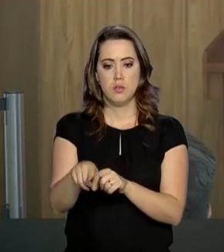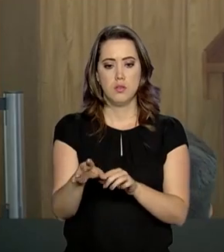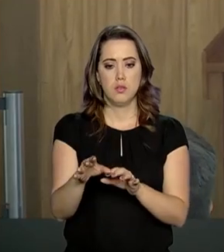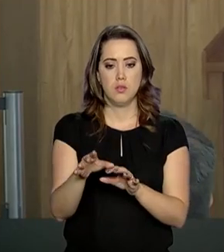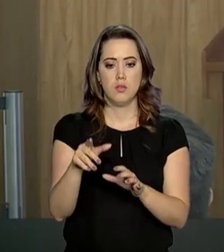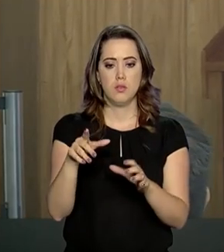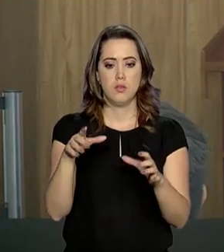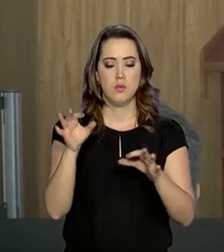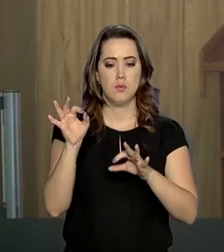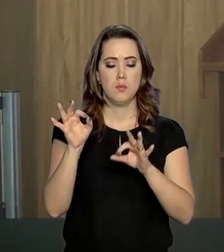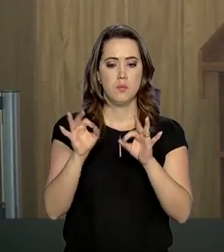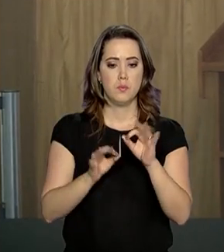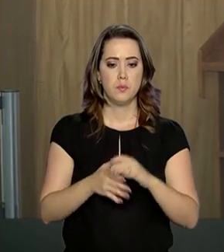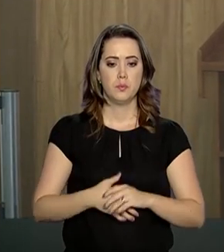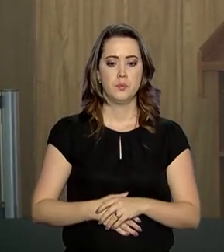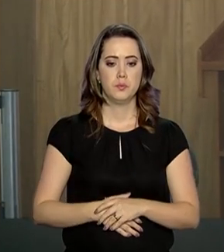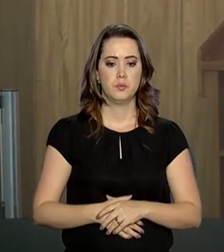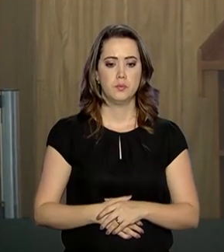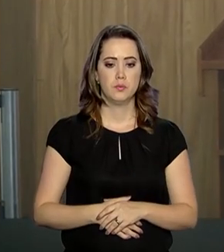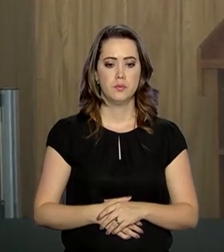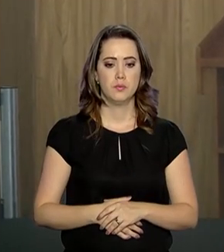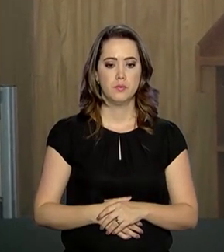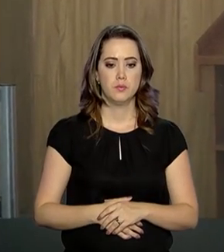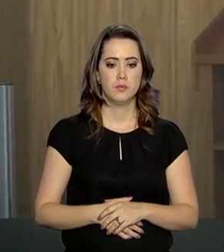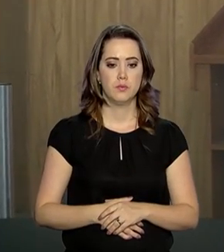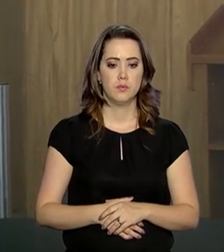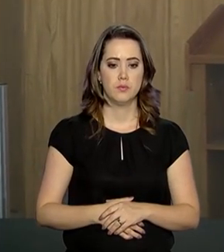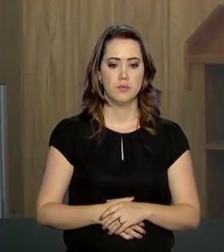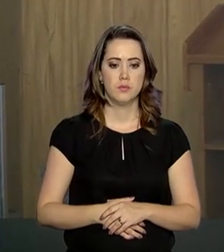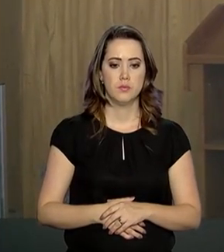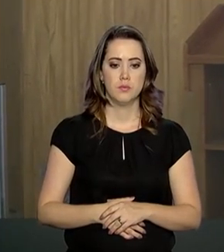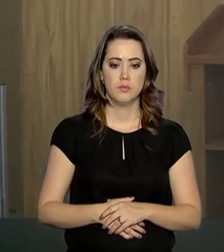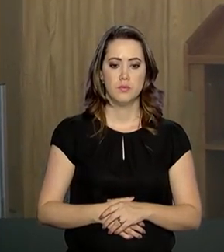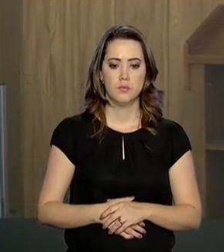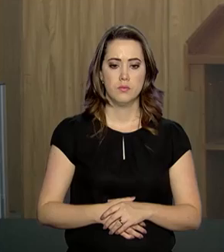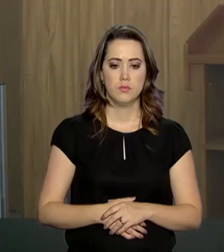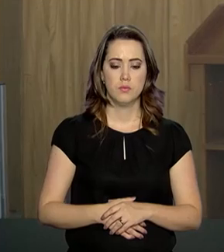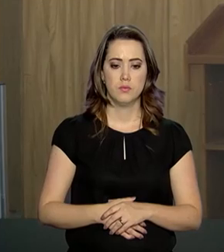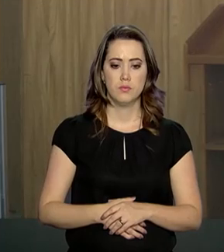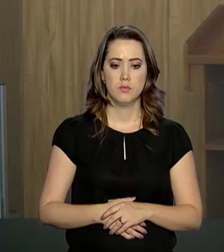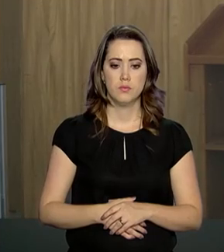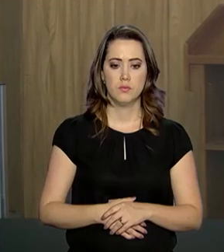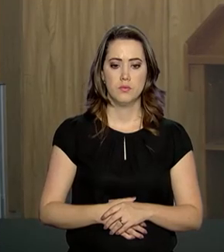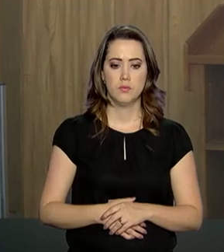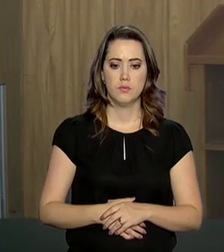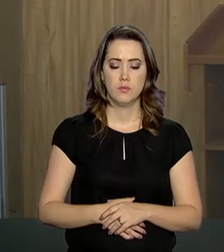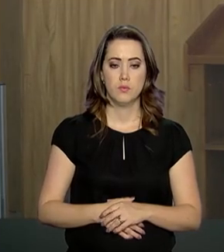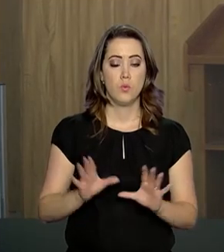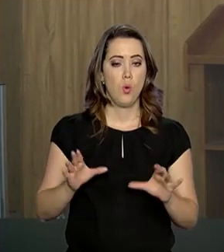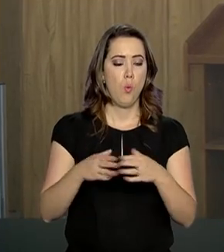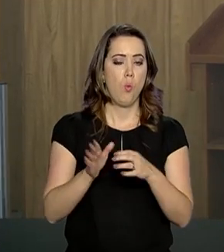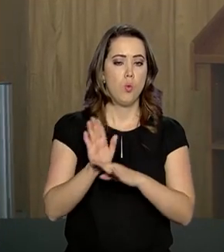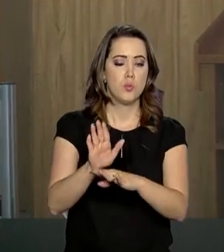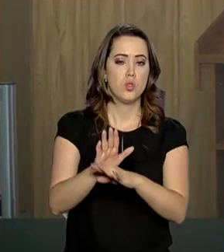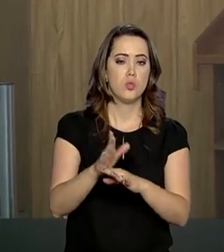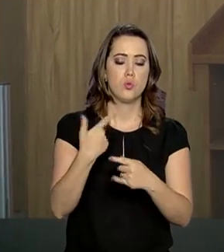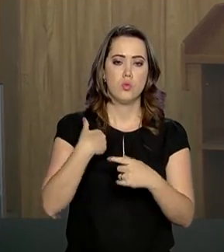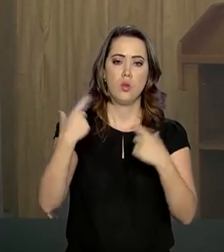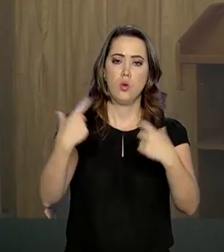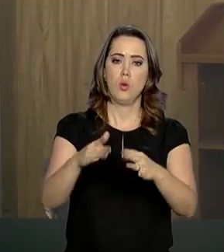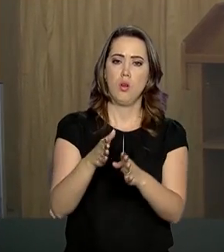uma operação uma área de apoio Logístico ela é colocada um pouco mais uma área de apoio Logístico ela é